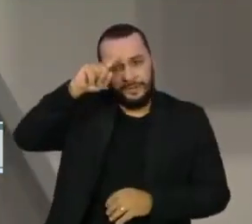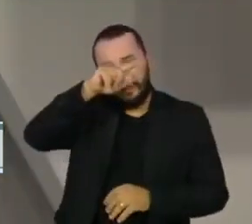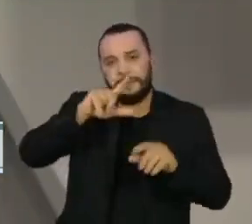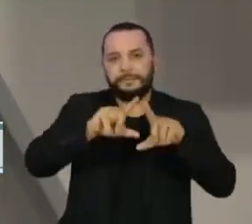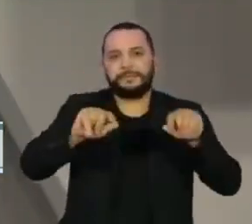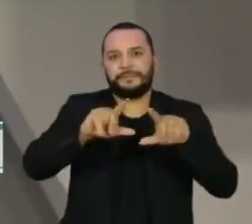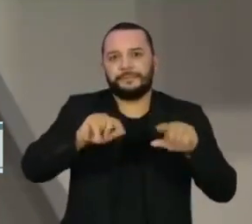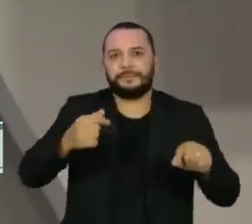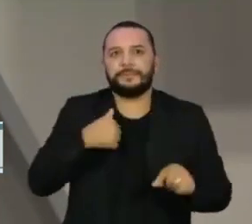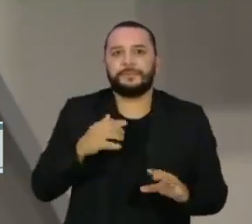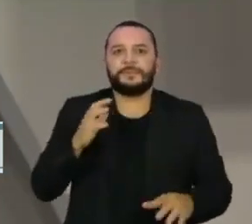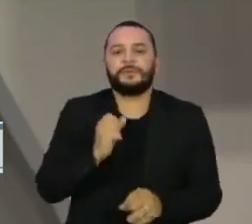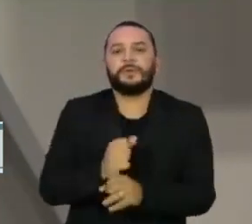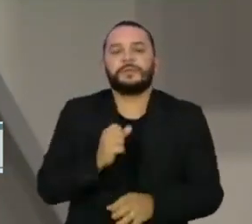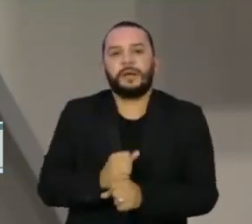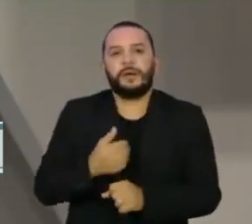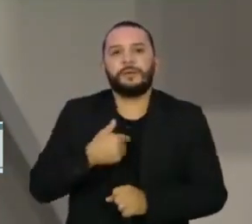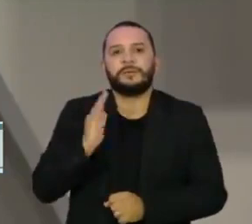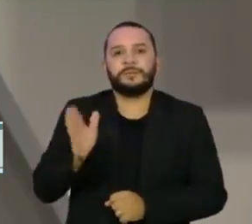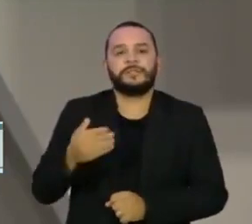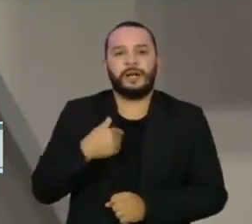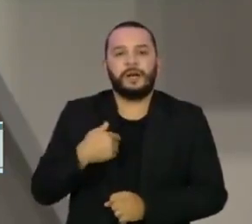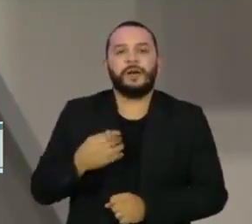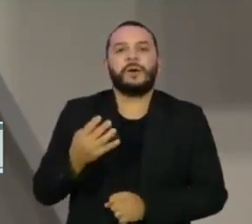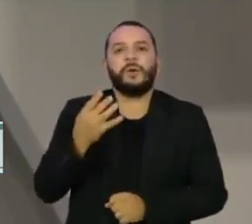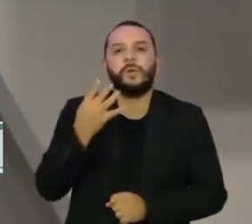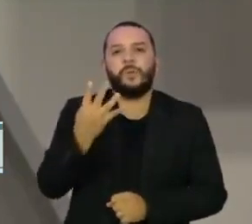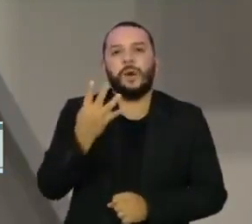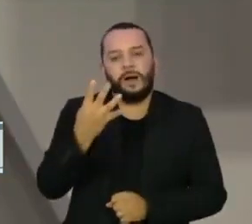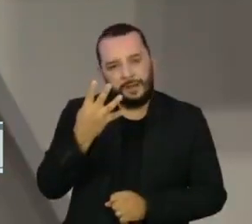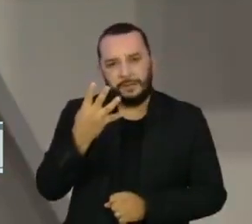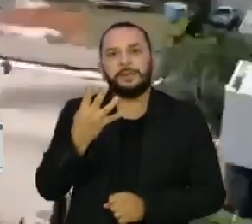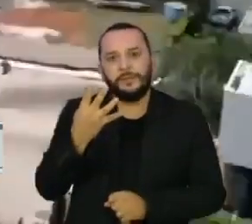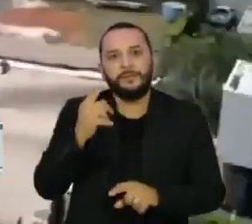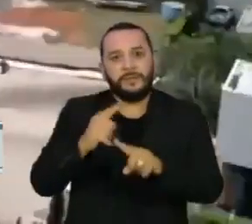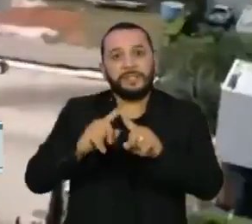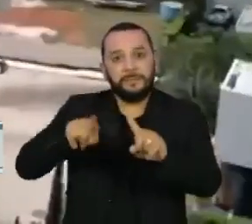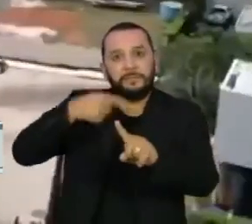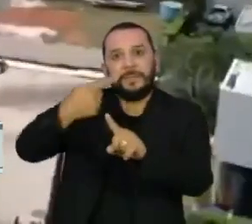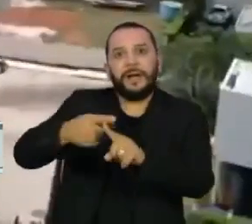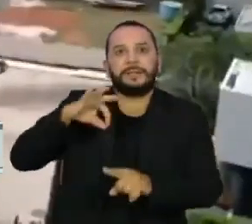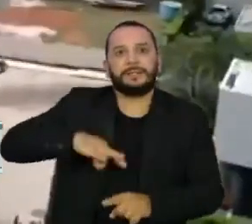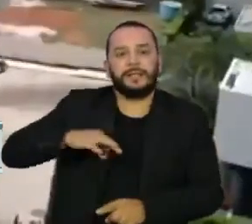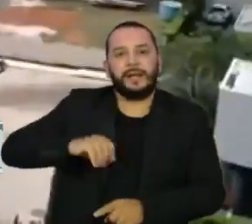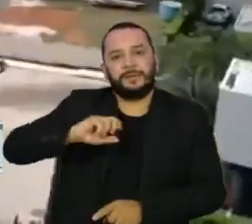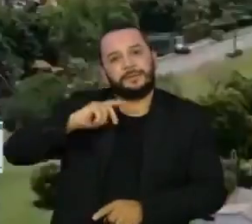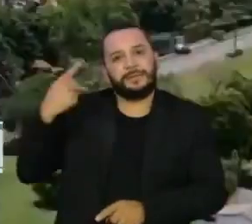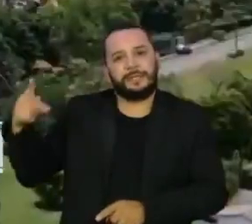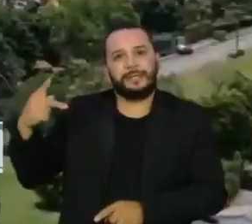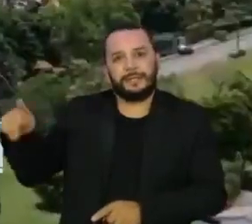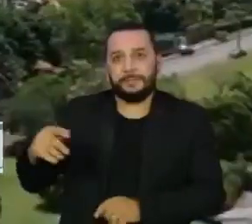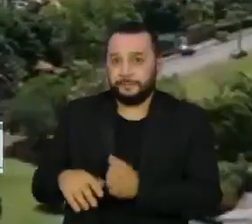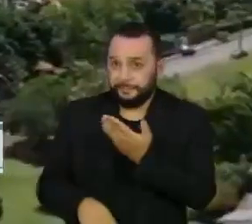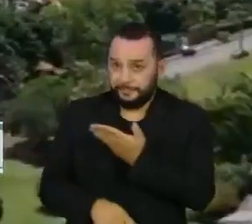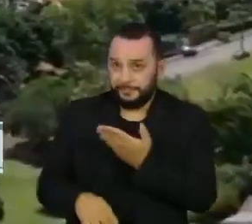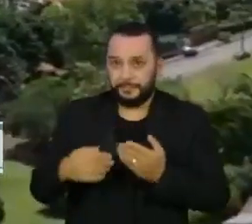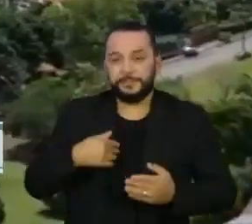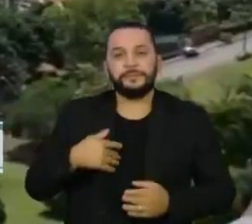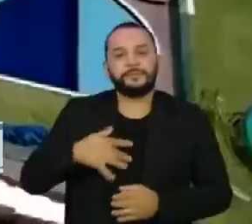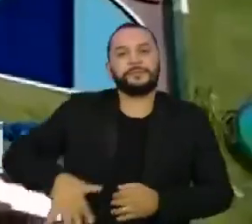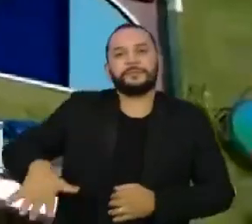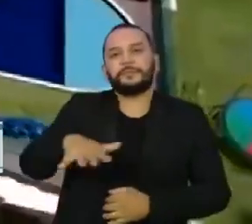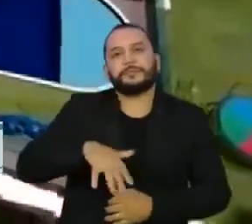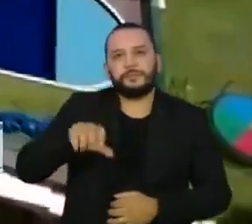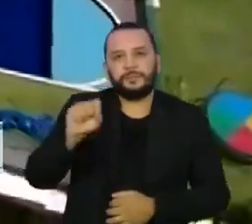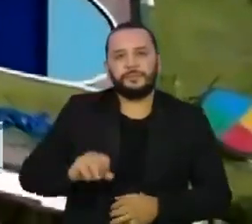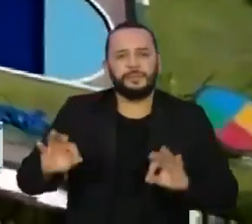representa quase quatro vezes o patrimônio Total declarado pelo Senador em Brasília o lago sul é uma área